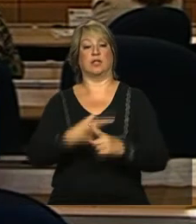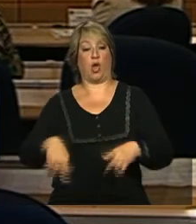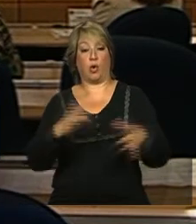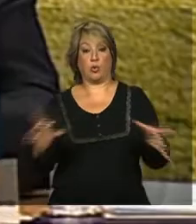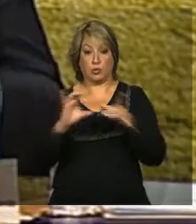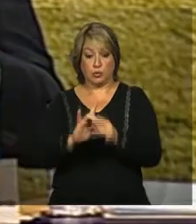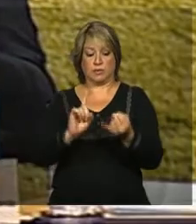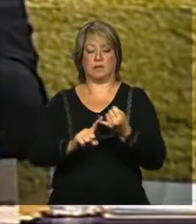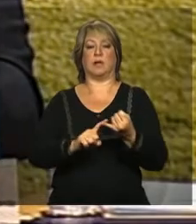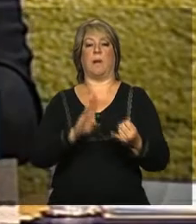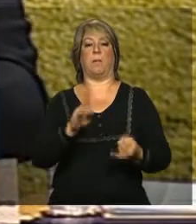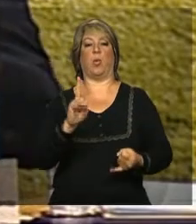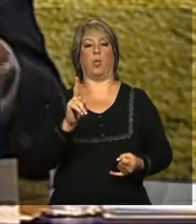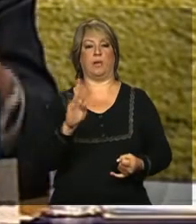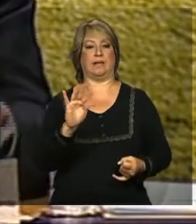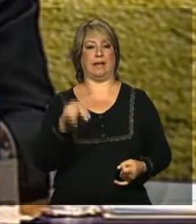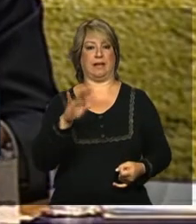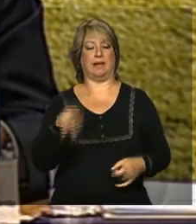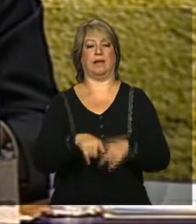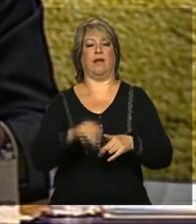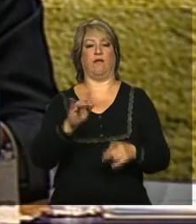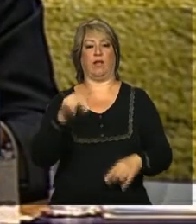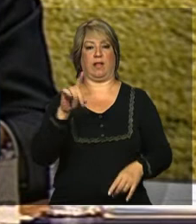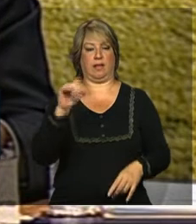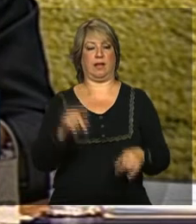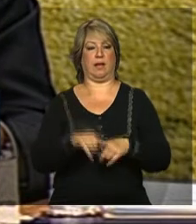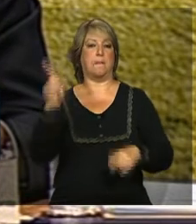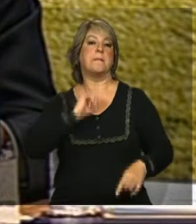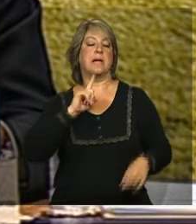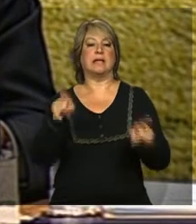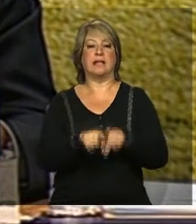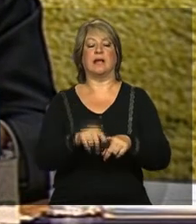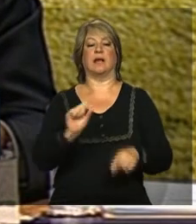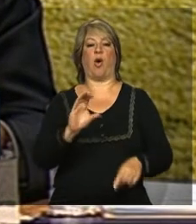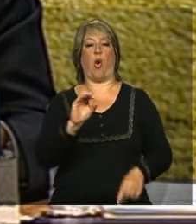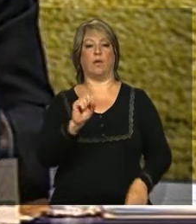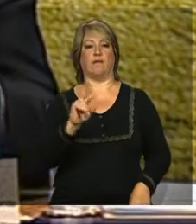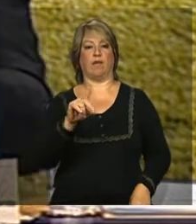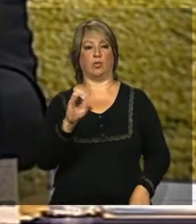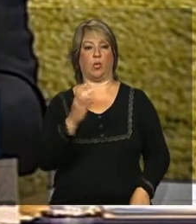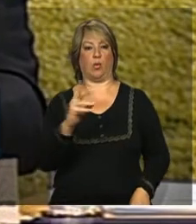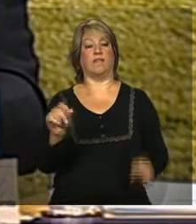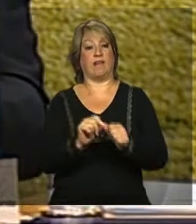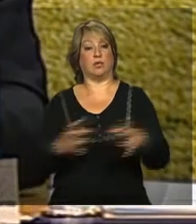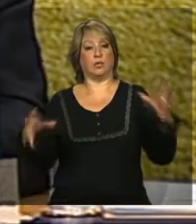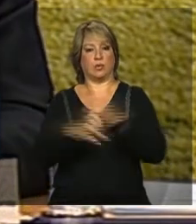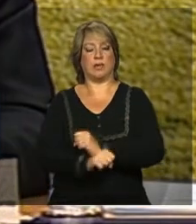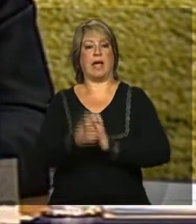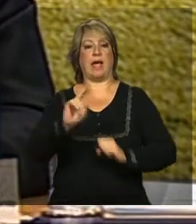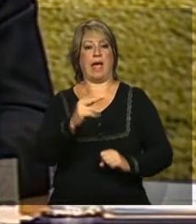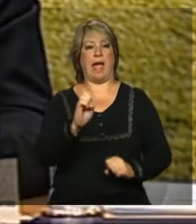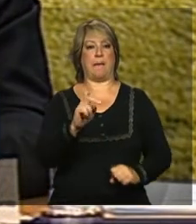associando estudo o Butantã fone Minas Gerais e Fundação Oswaldo Cruz para juntas produzir a heptavalente